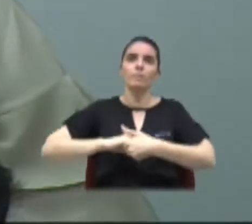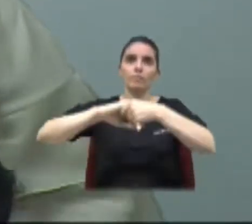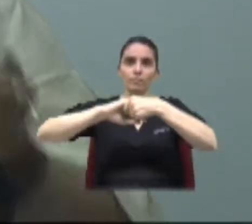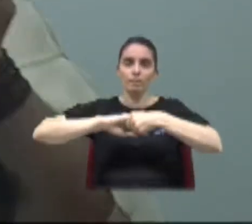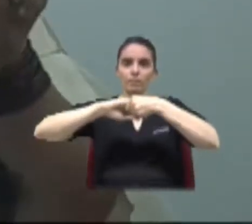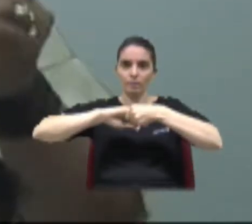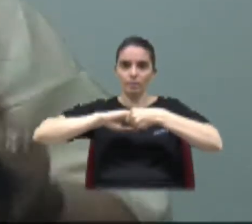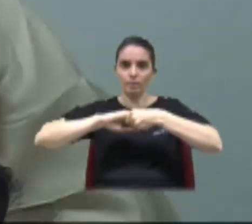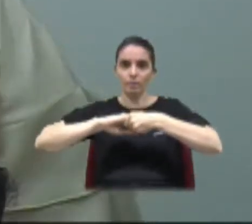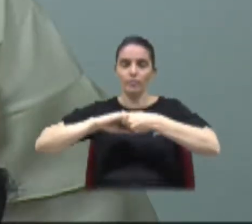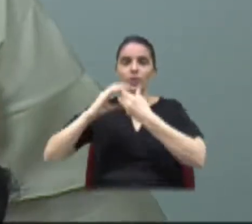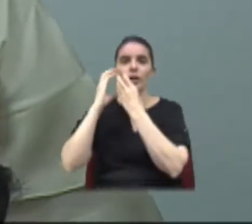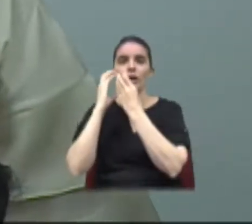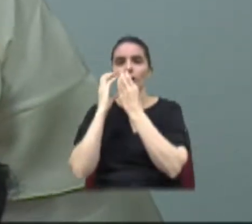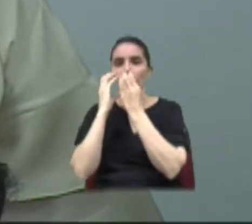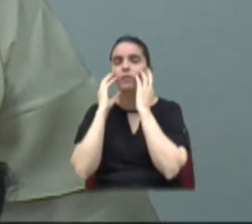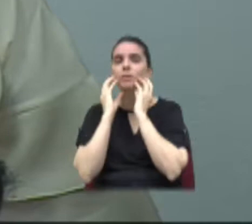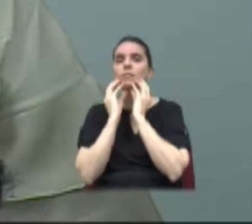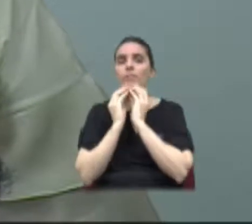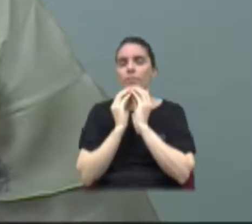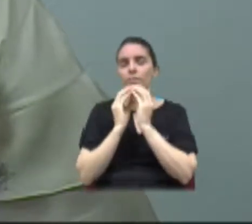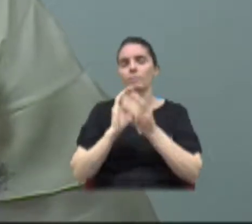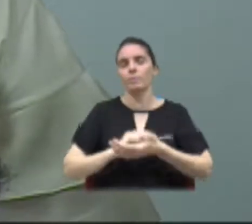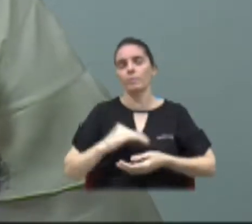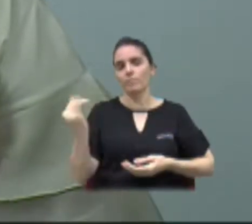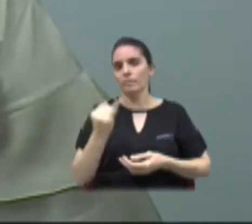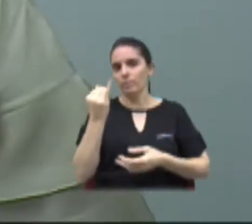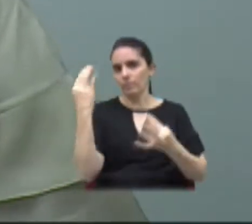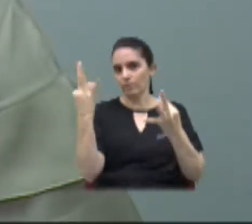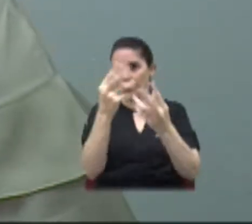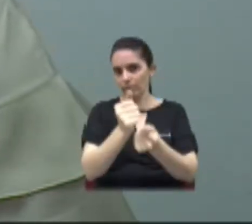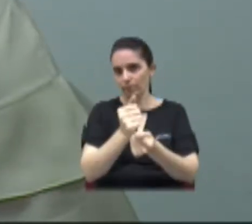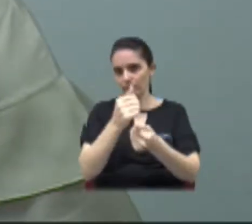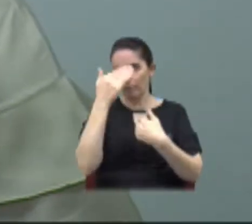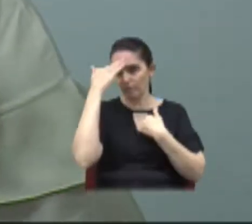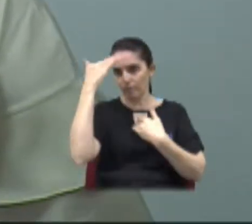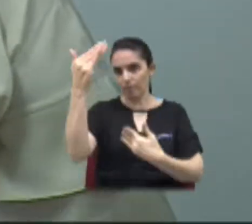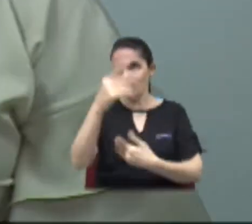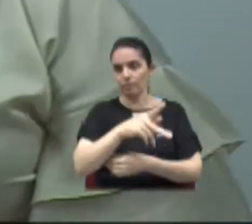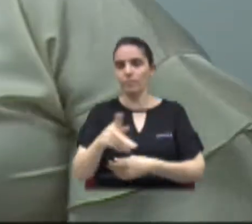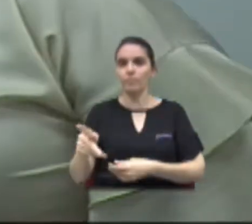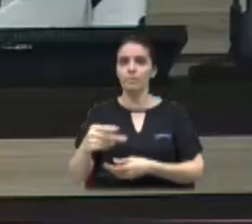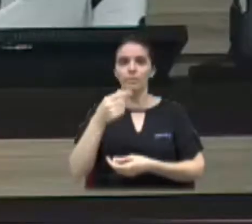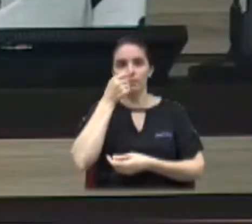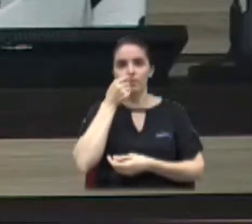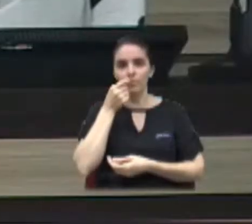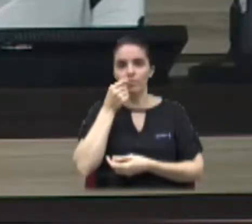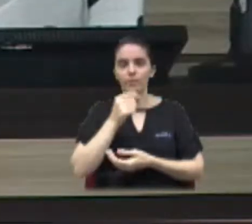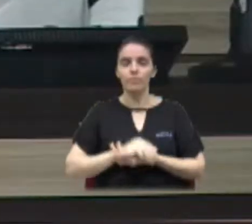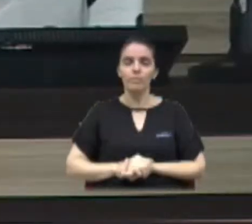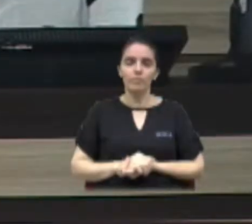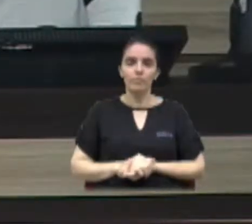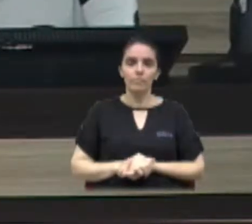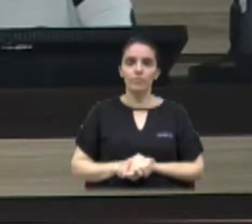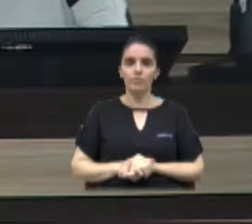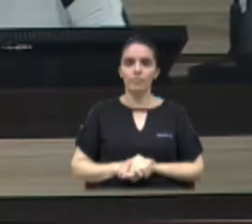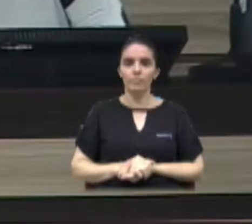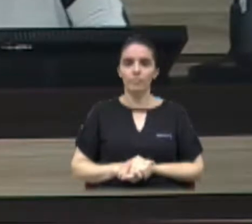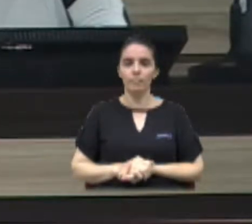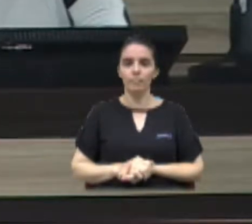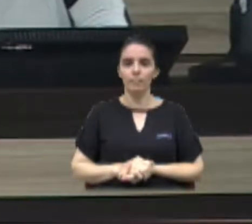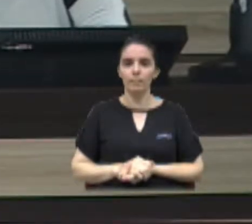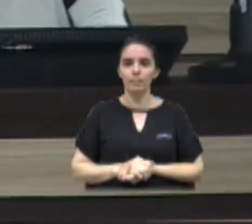que esses vereadores levem a sério esse assunto. A sério, muito esse assunto que é a questão habitacional no nosso